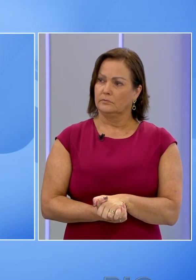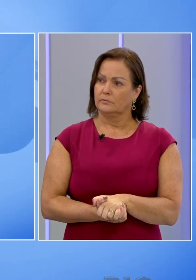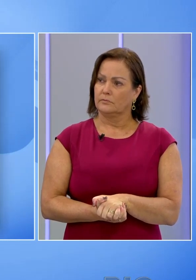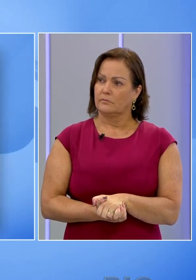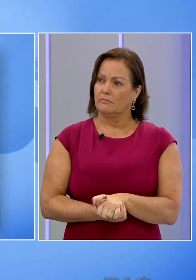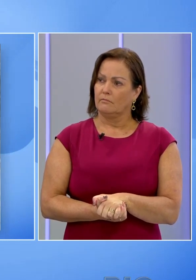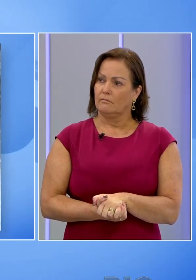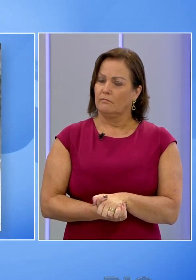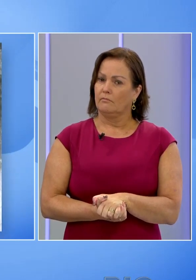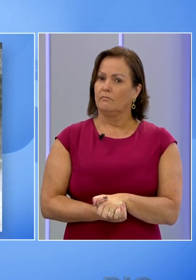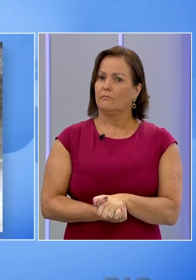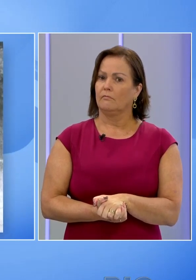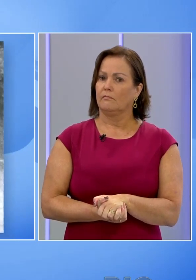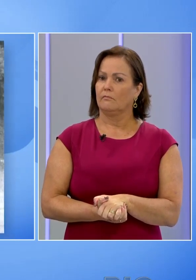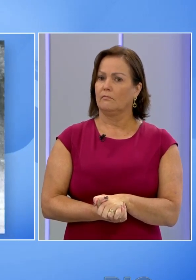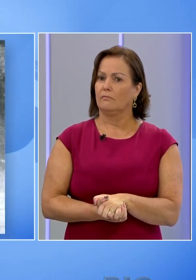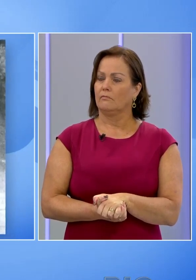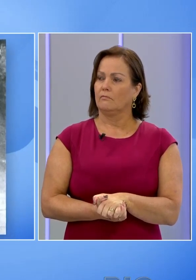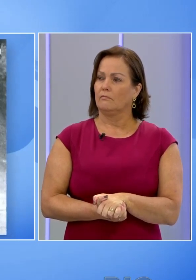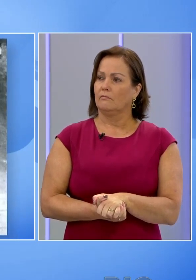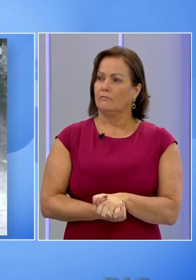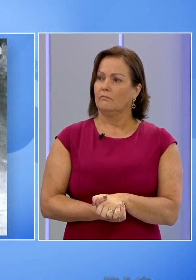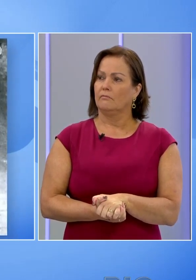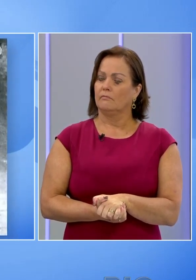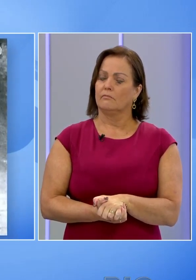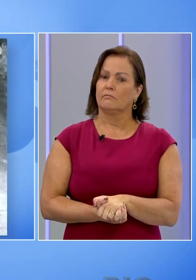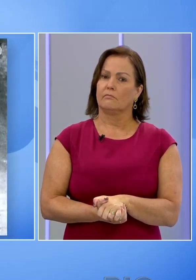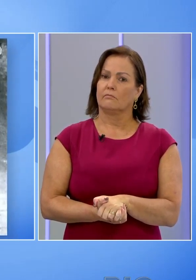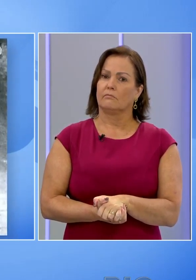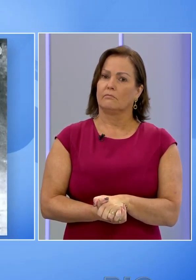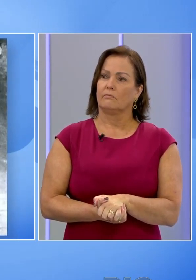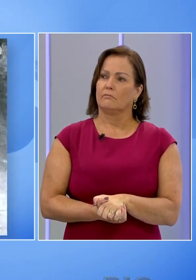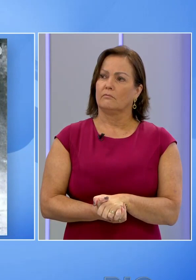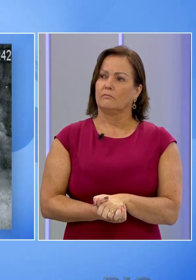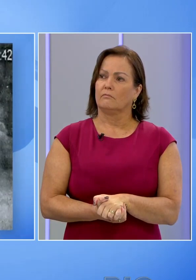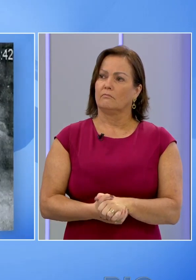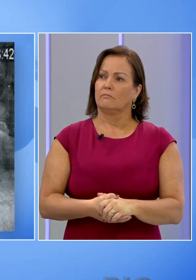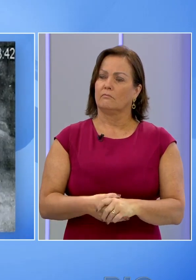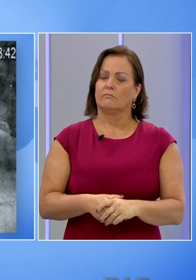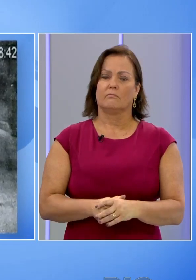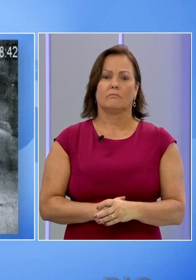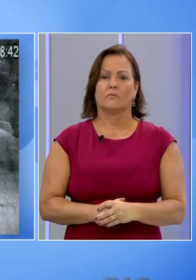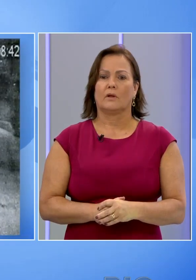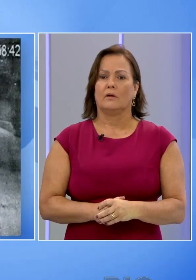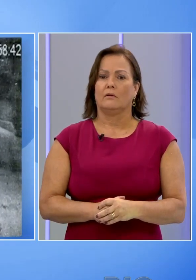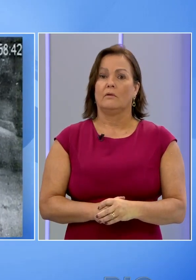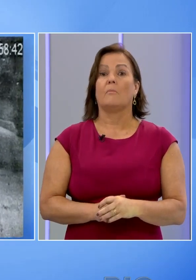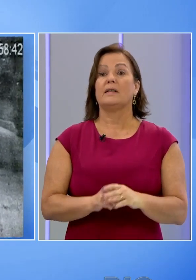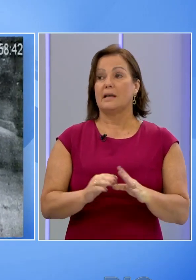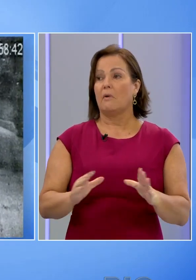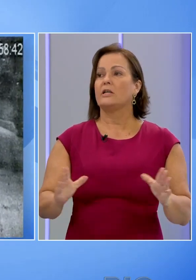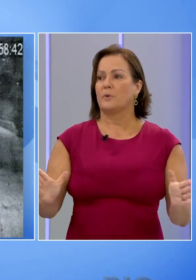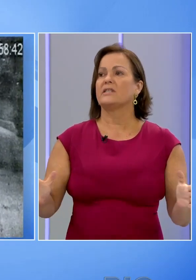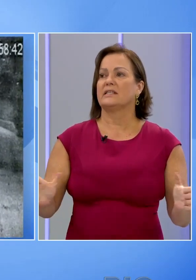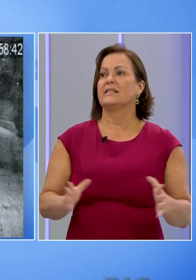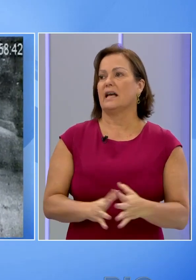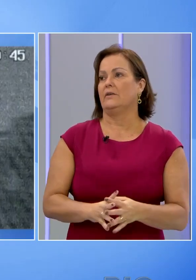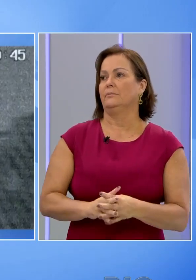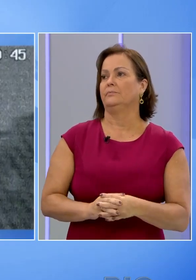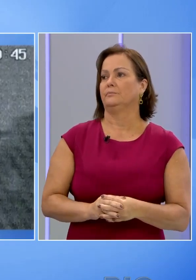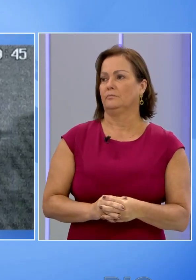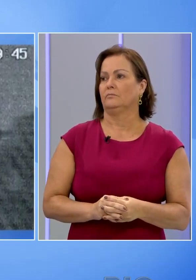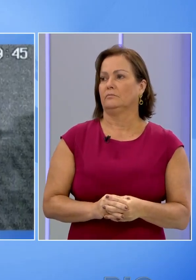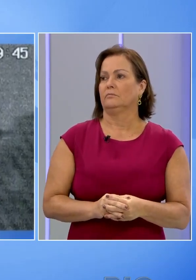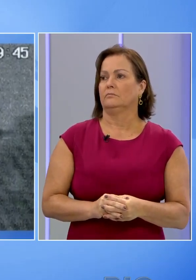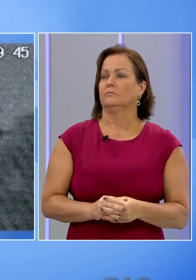A punição, né? A justiça sendo feita, isso não vai trazer o rapaz de volta. Não, mas é uma resposta necessária. Mas é